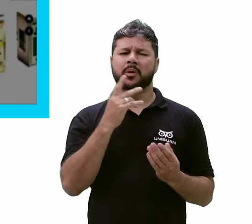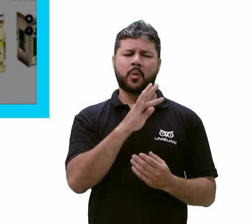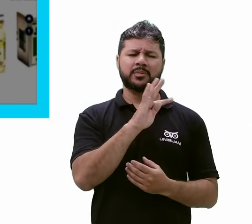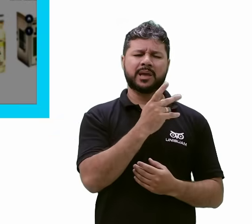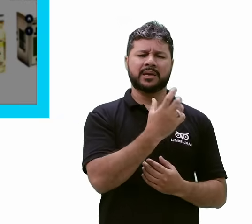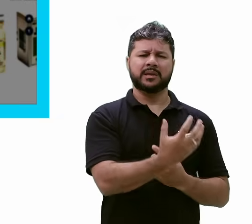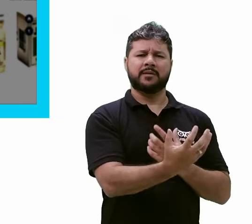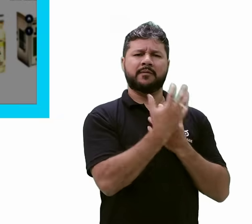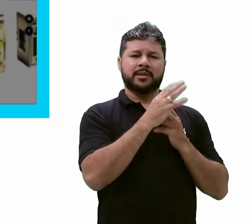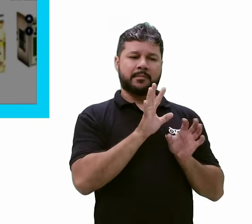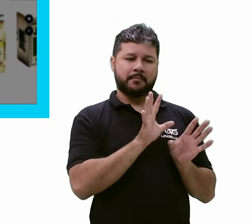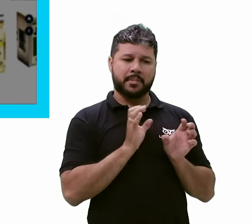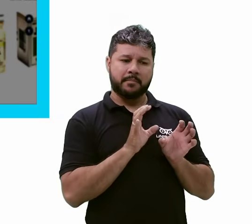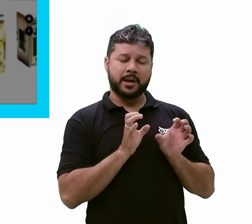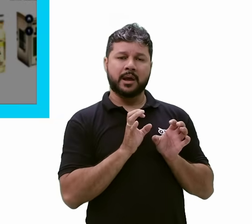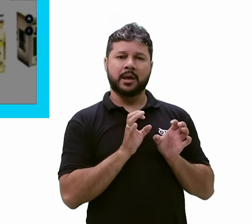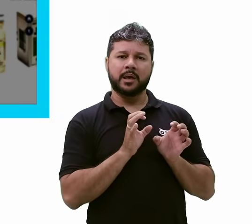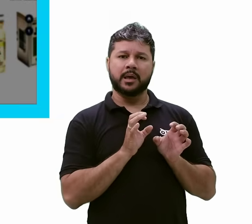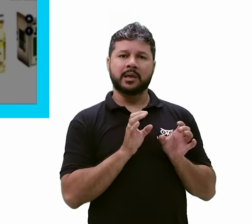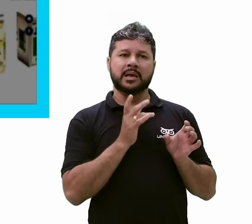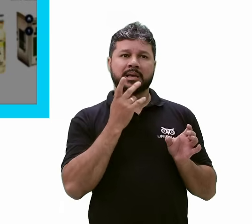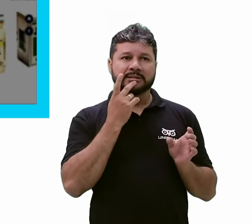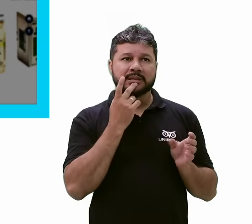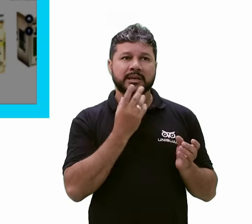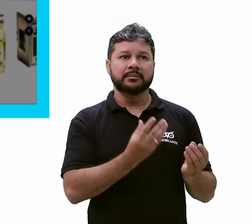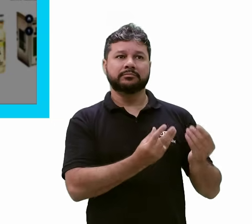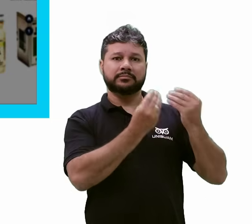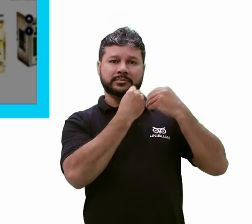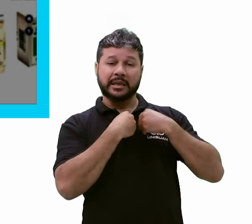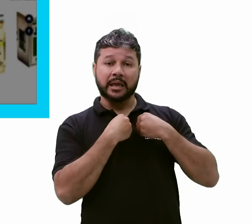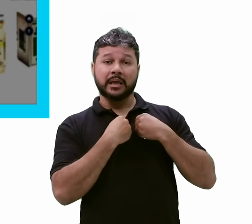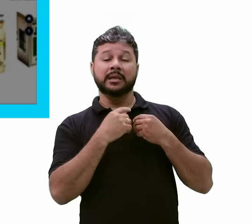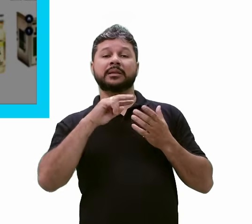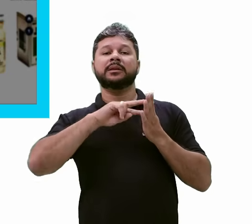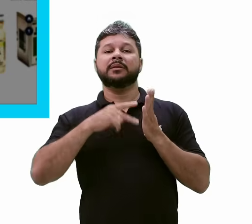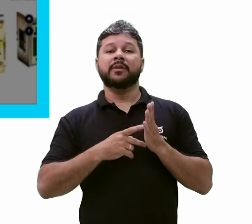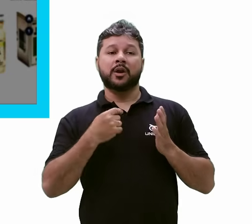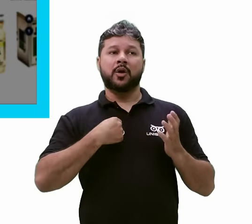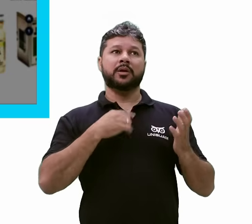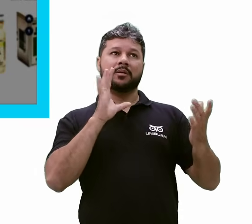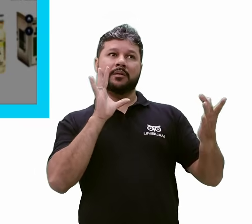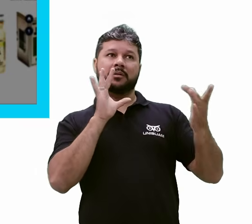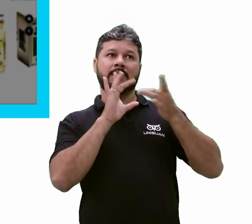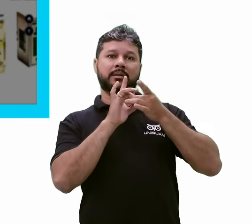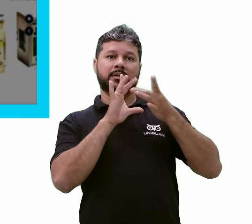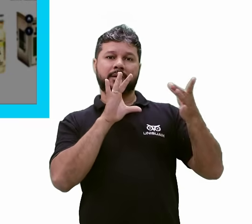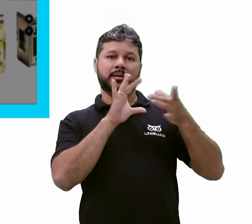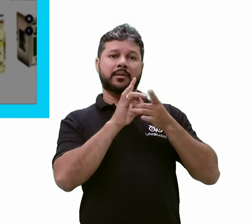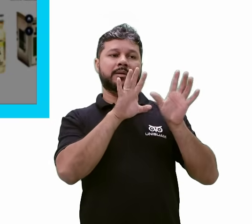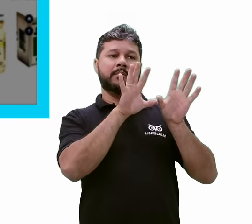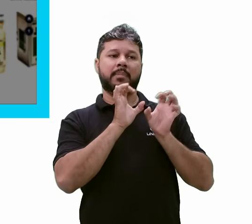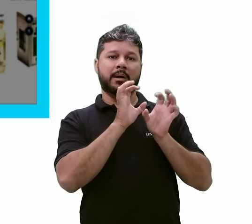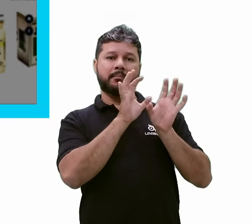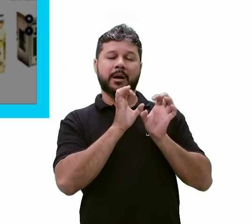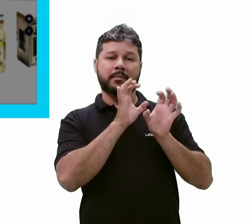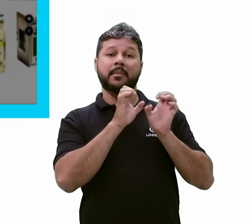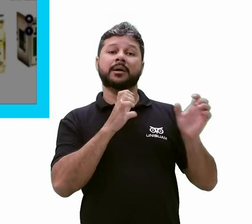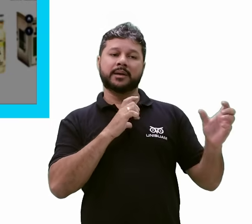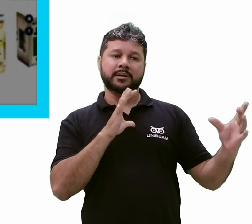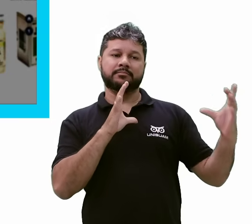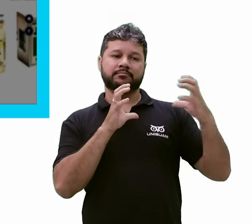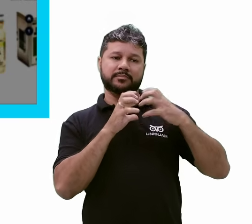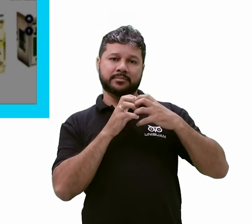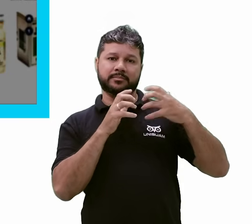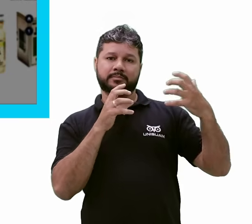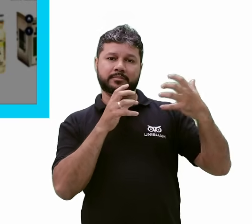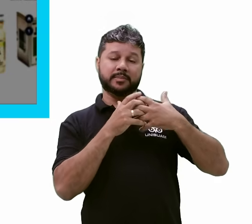THC tem efeito no nosso corpo? Se ele tem um efeito no nosso corpo, é porque a gente tem algo que aceita ele, a gente tem receptor para essa substância.